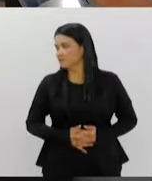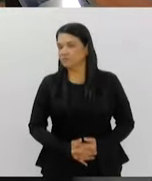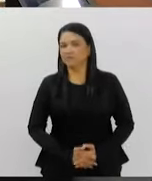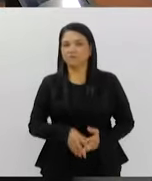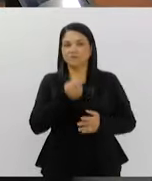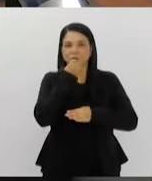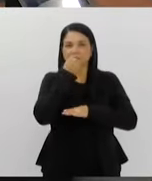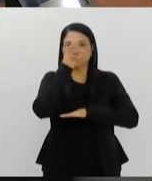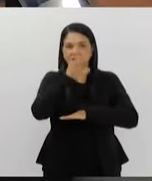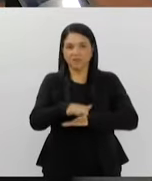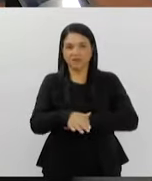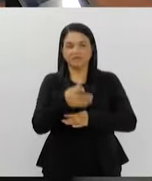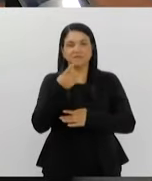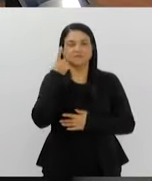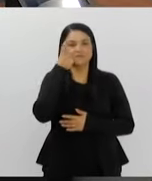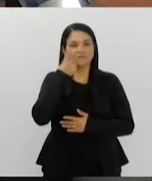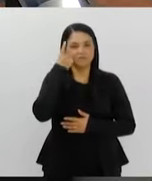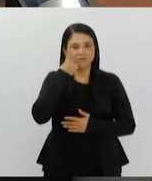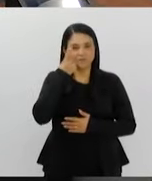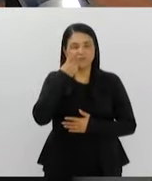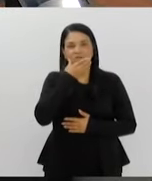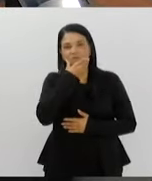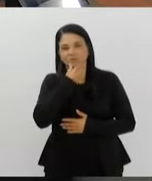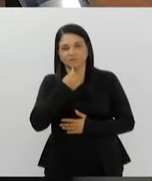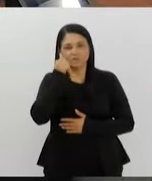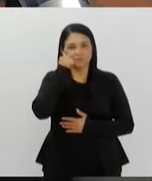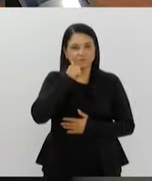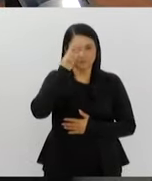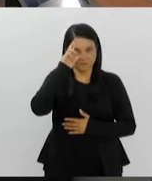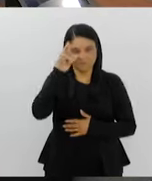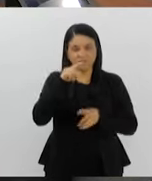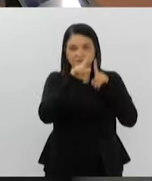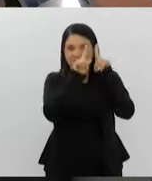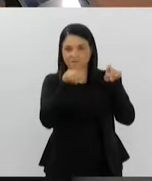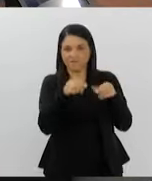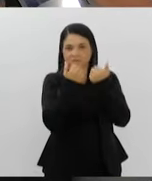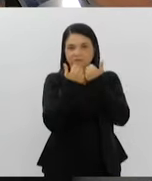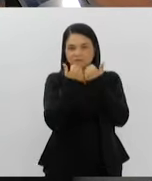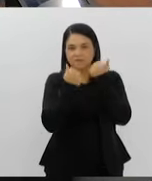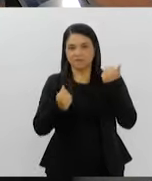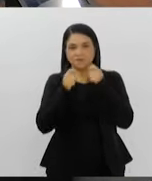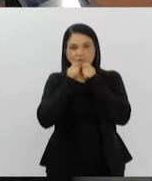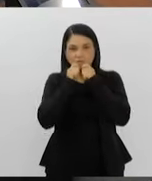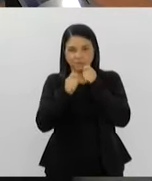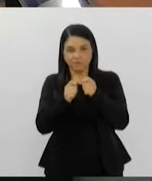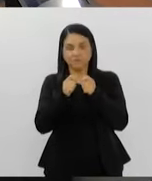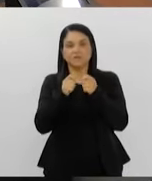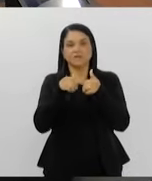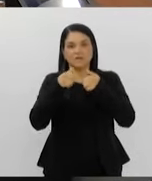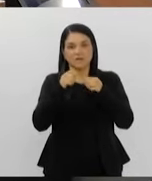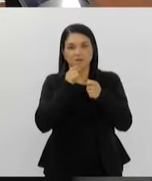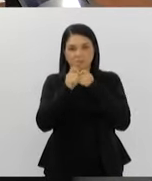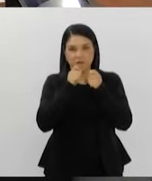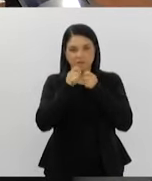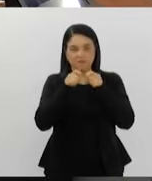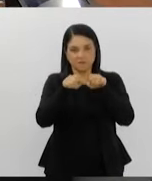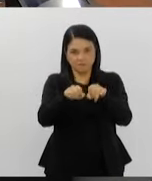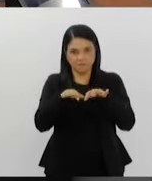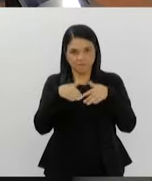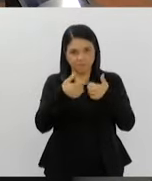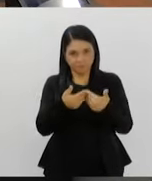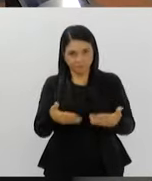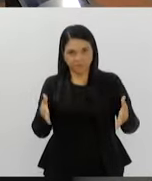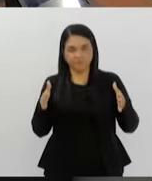Boa tarde, senhoras e senhores deputados, assessores, servidores, público presente, imprensa, está reaberta a sessão.